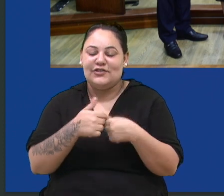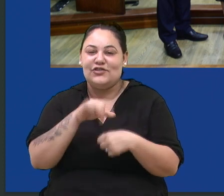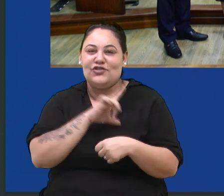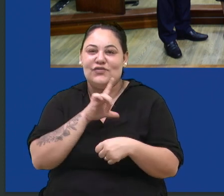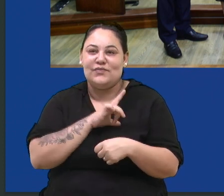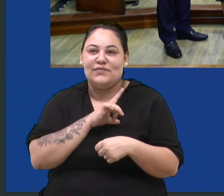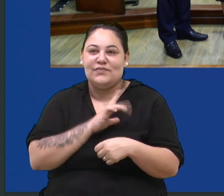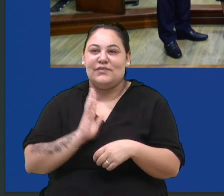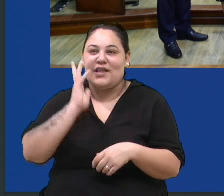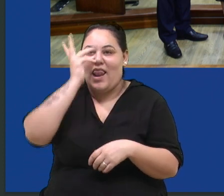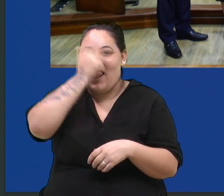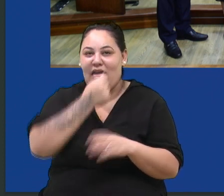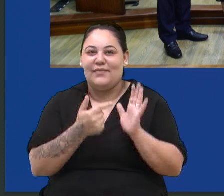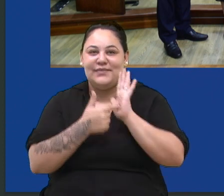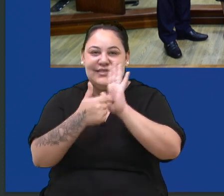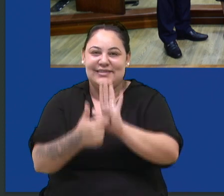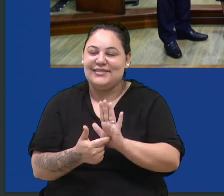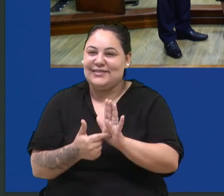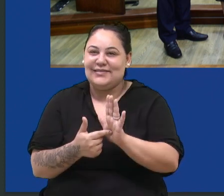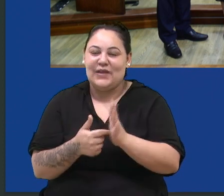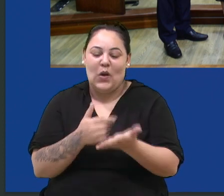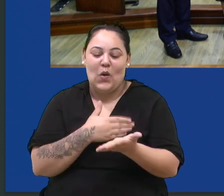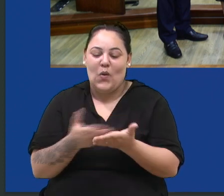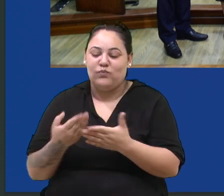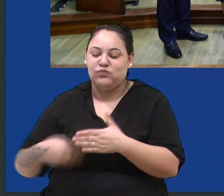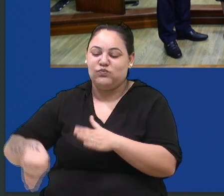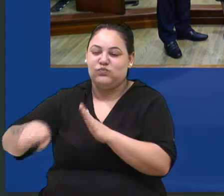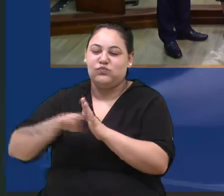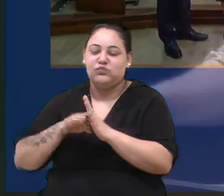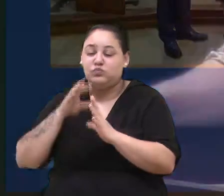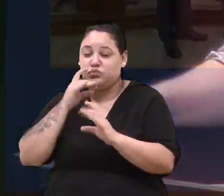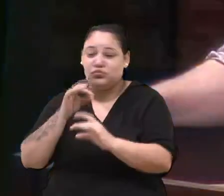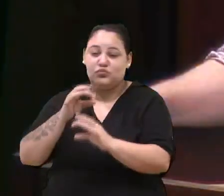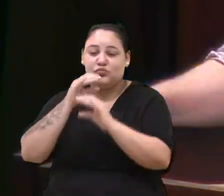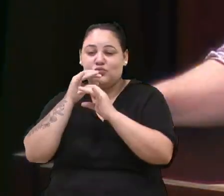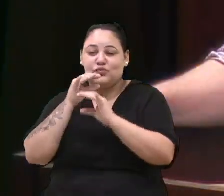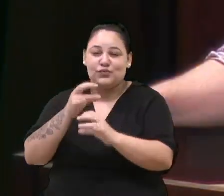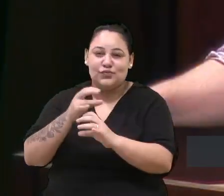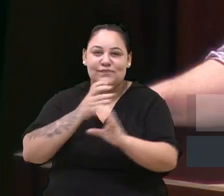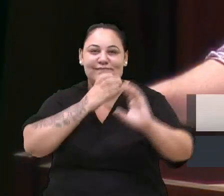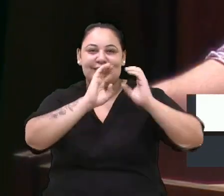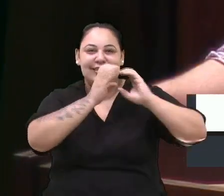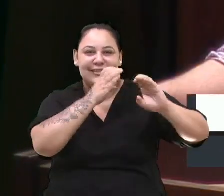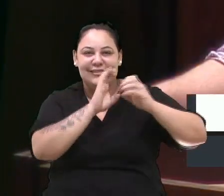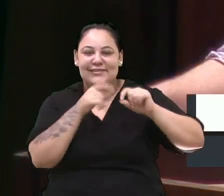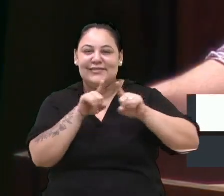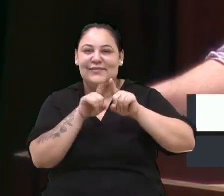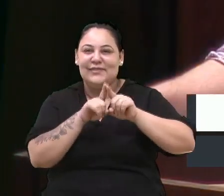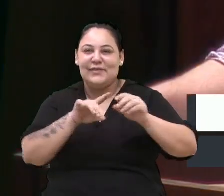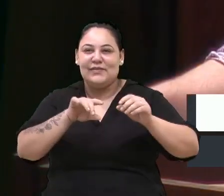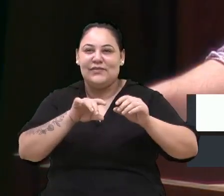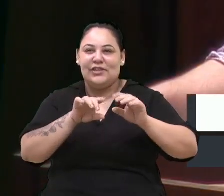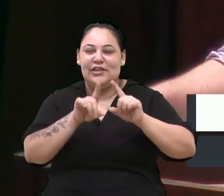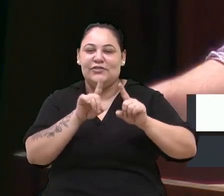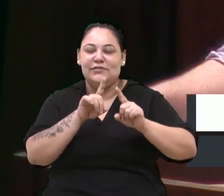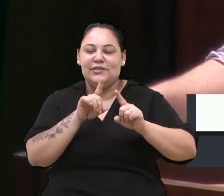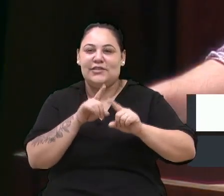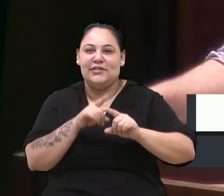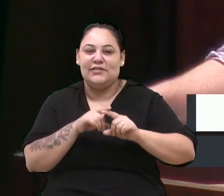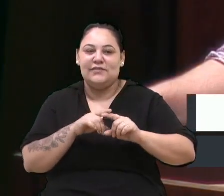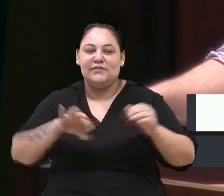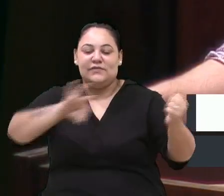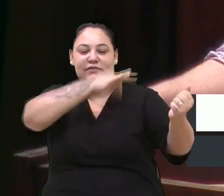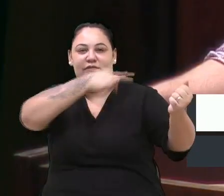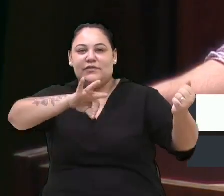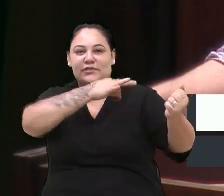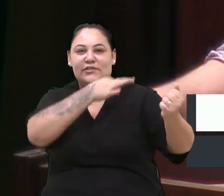apresentações, desde a chegada aqui na Câmara, com saxofone, com coral, com os violinos, desta importante entidade que